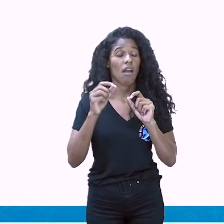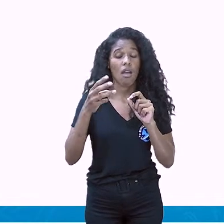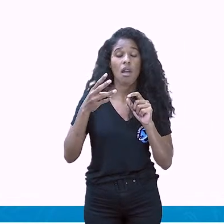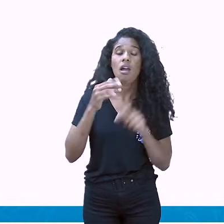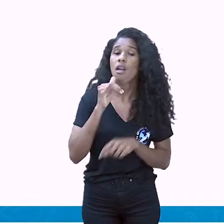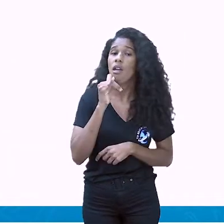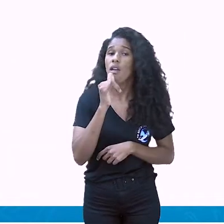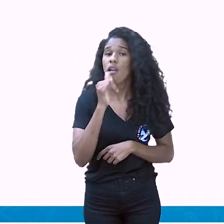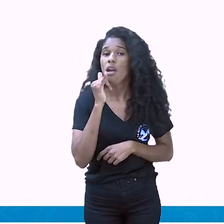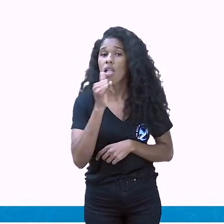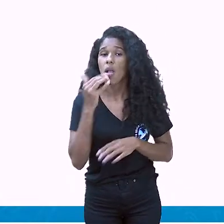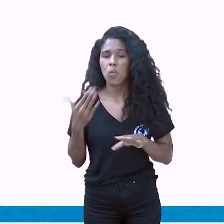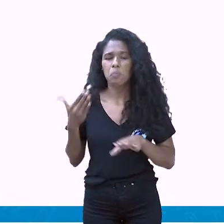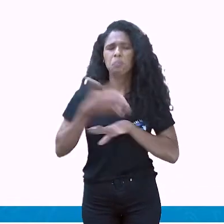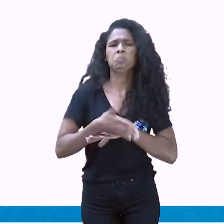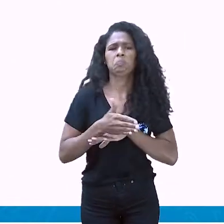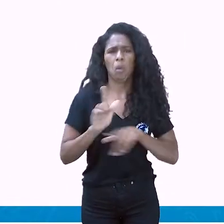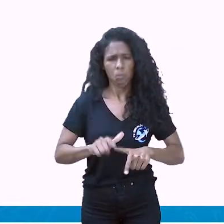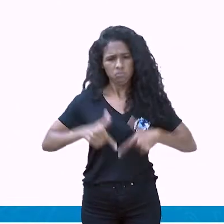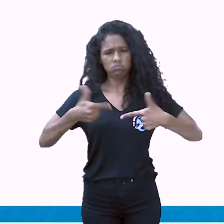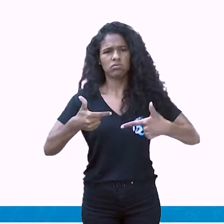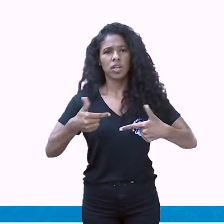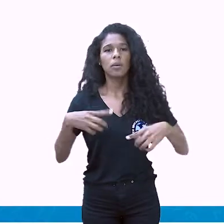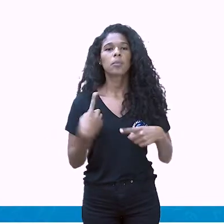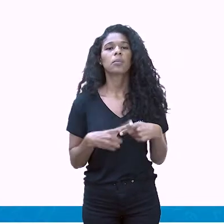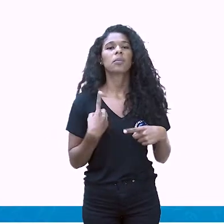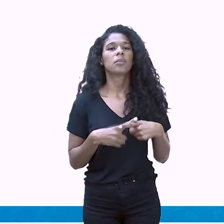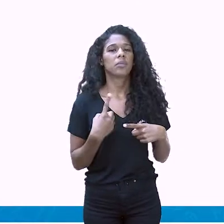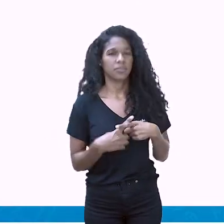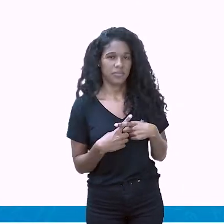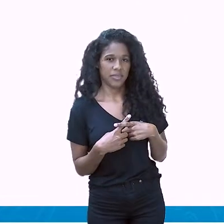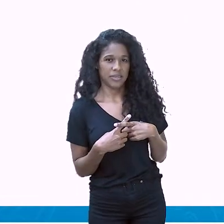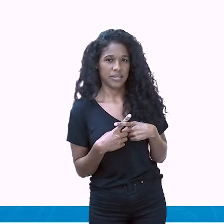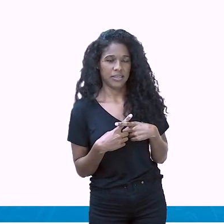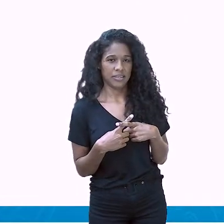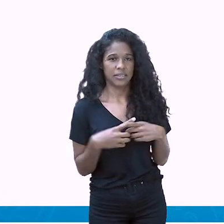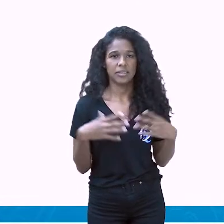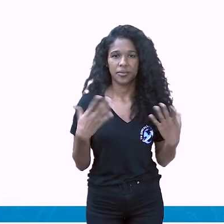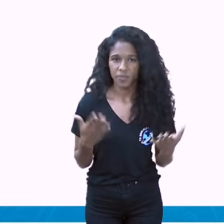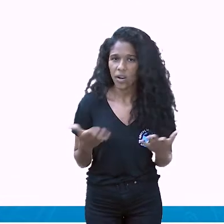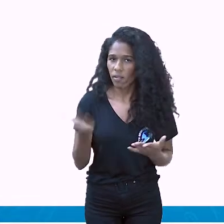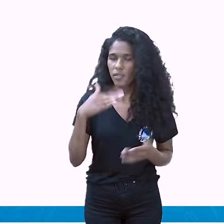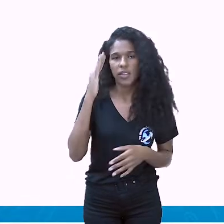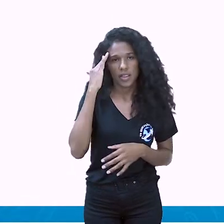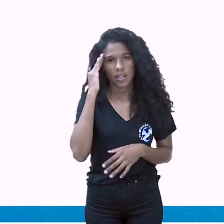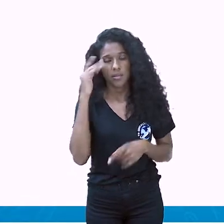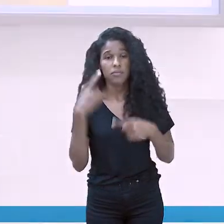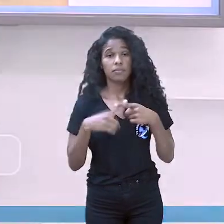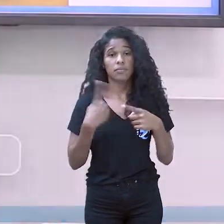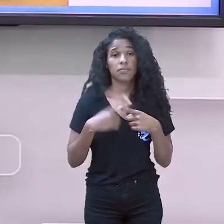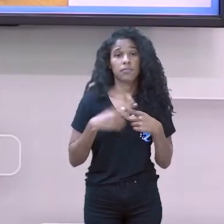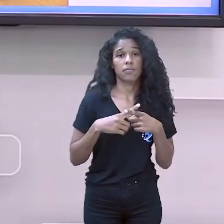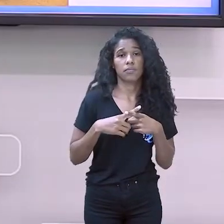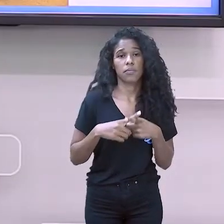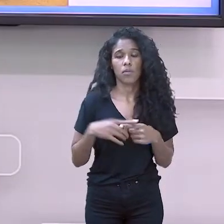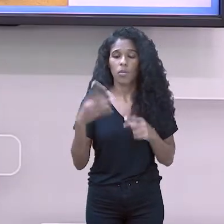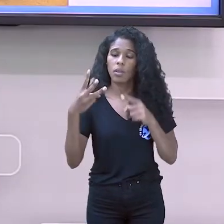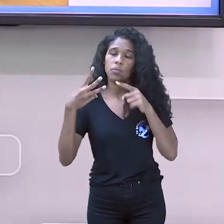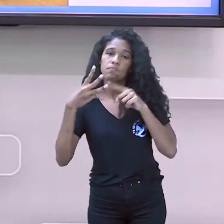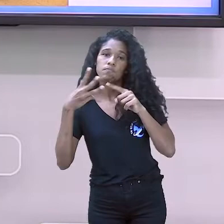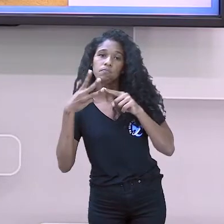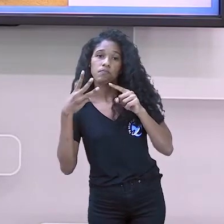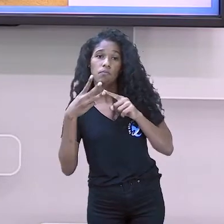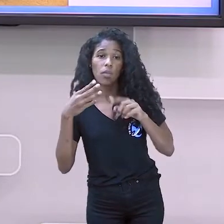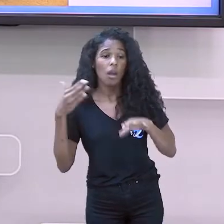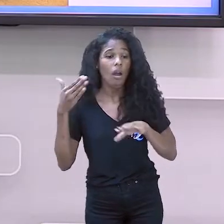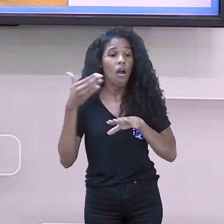de intrometido. O narrador onisciente, ele é o que sabe tudo o que acontece na história. O que os